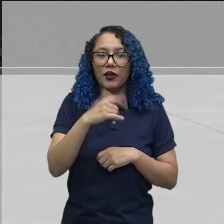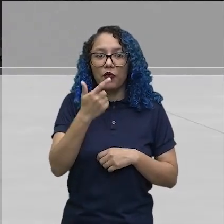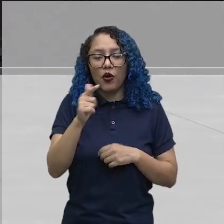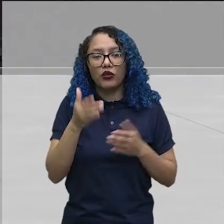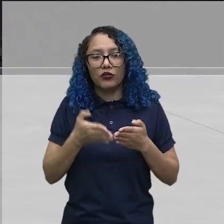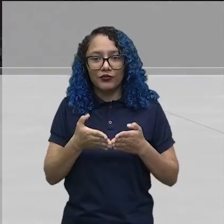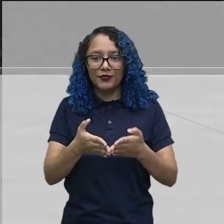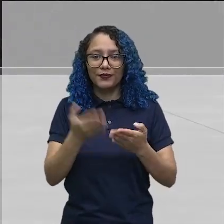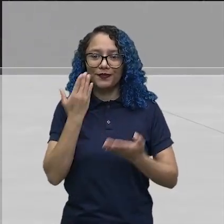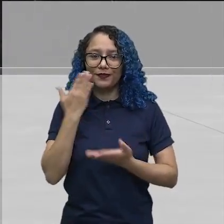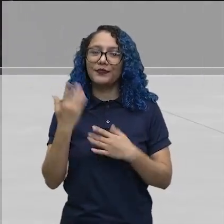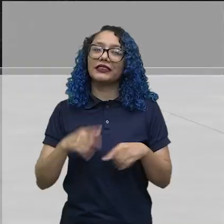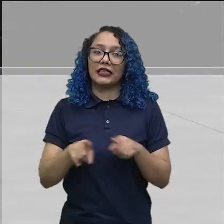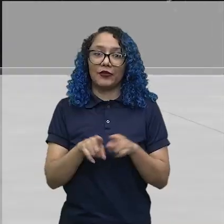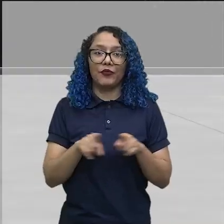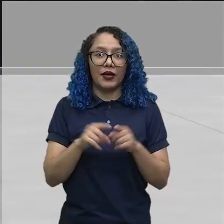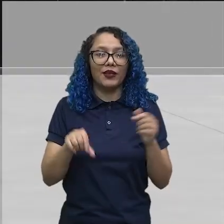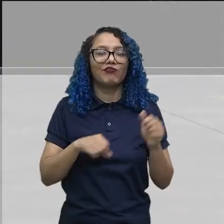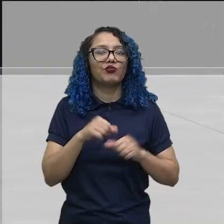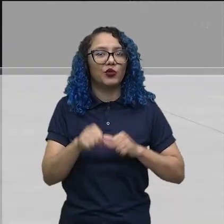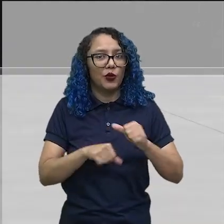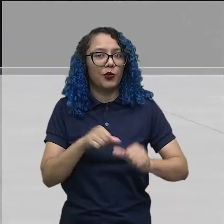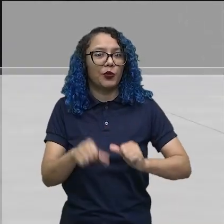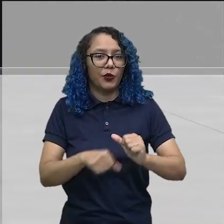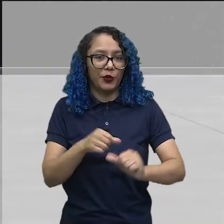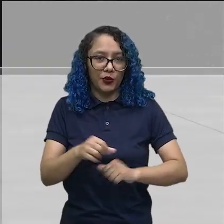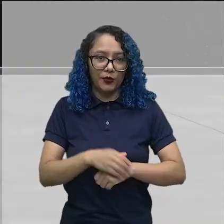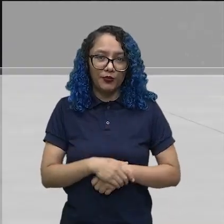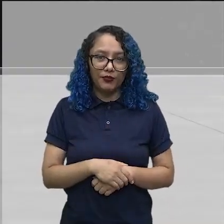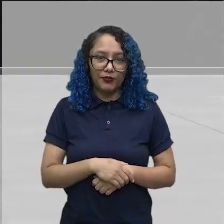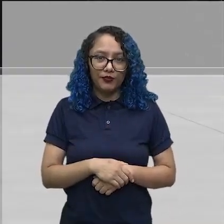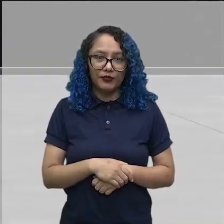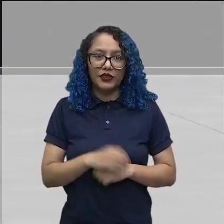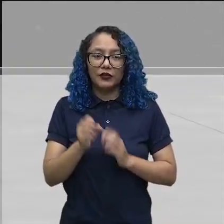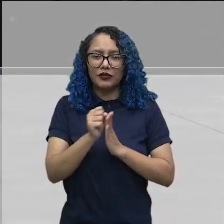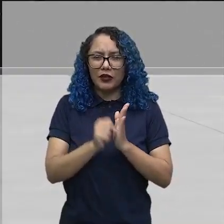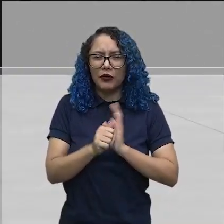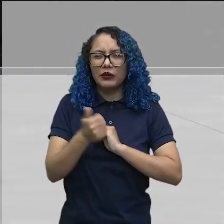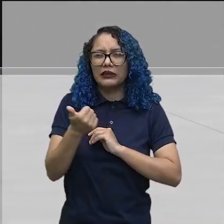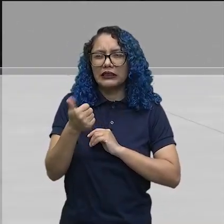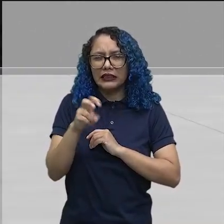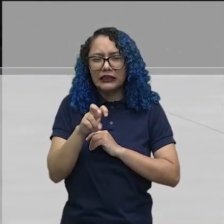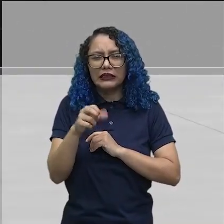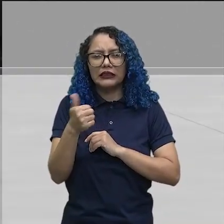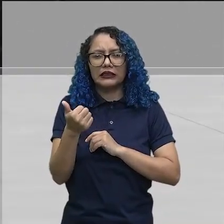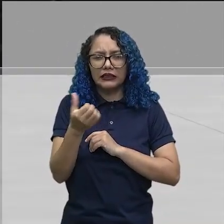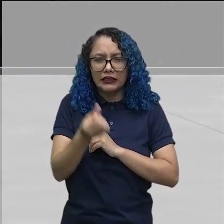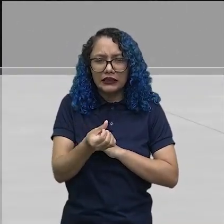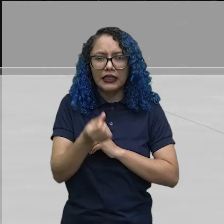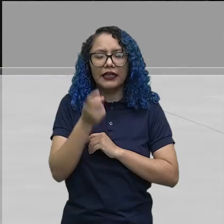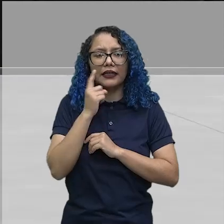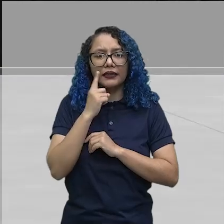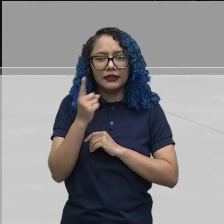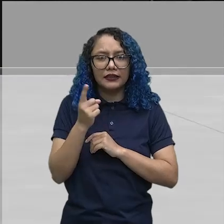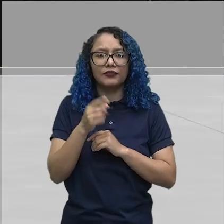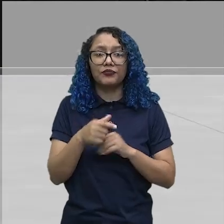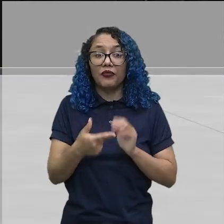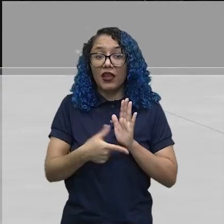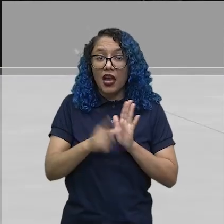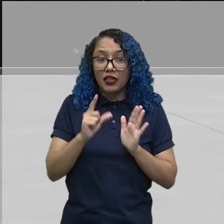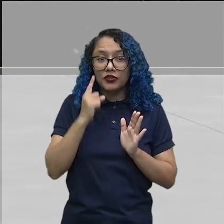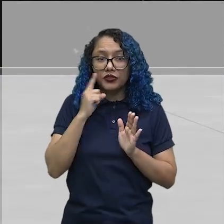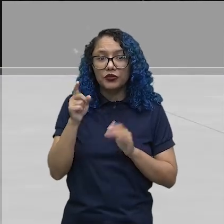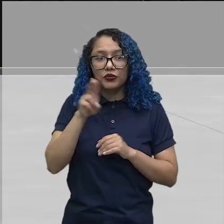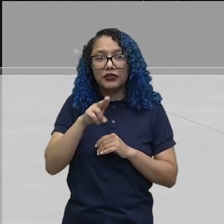também evoluiu bastante, tá? Nós soltamos lá do século XV e do século XVI, né? Deixamos de utilizar ali as caravelas,